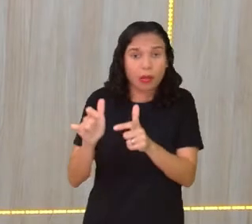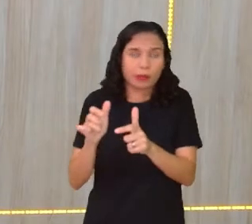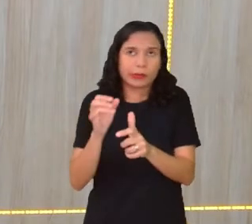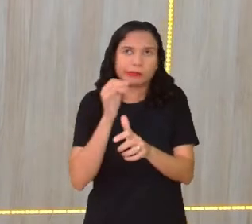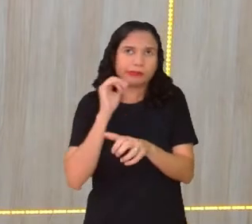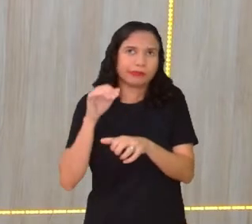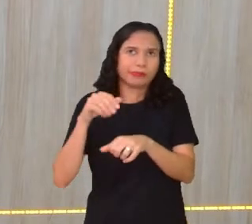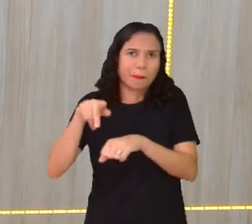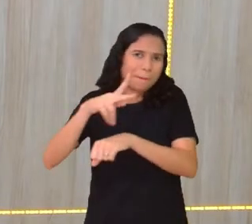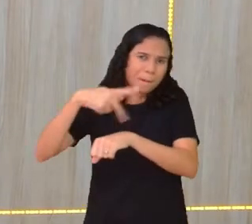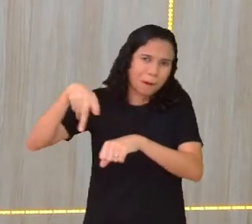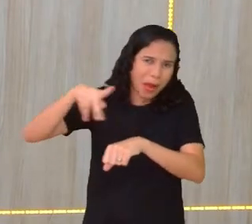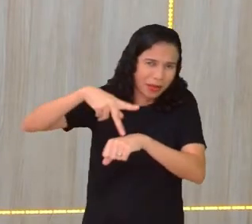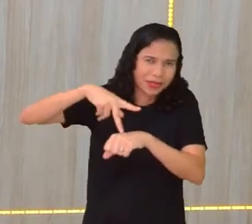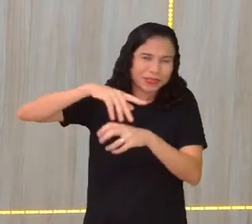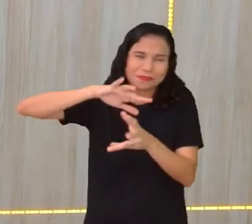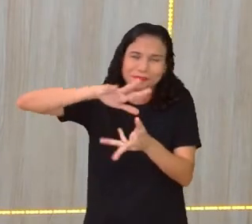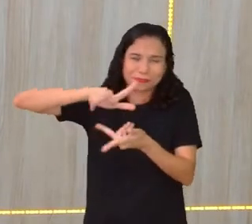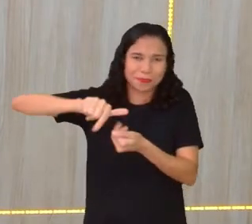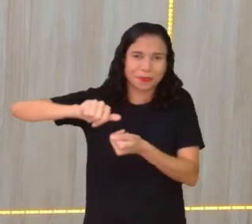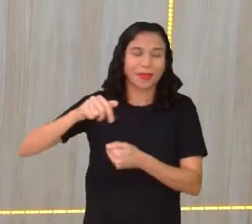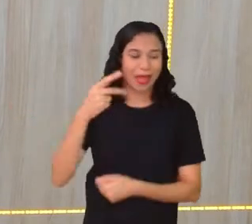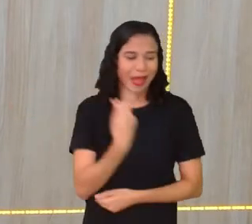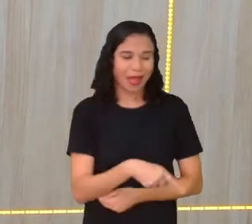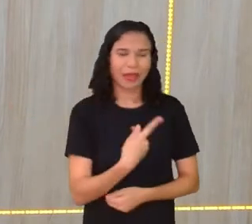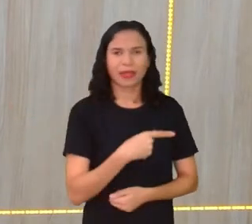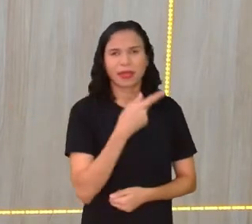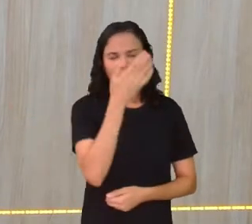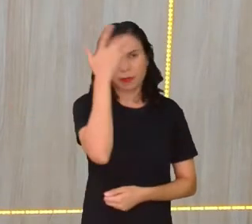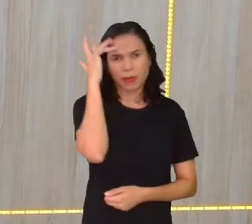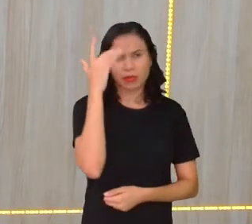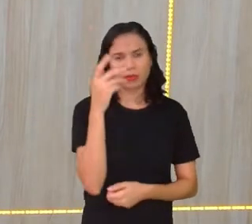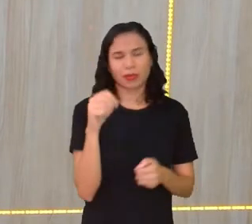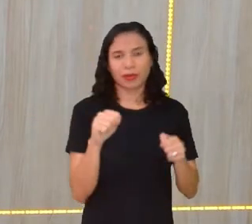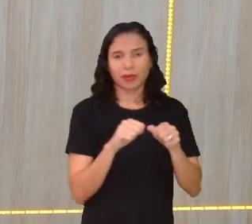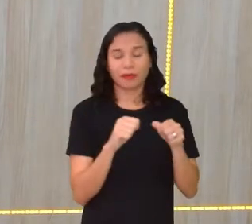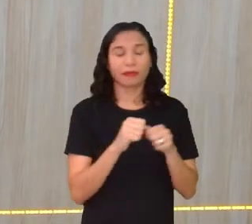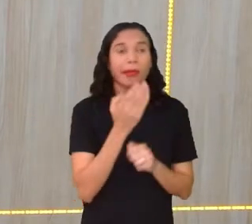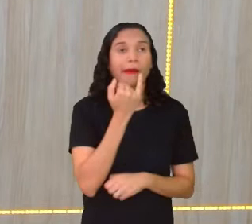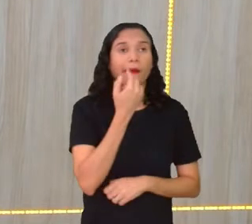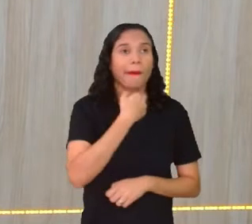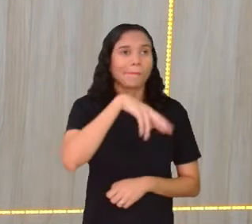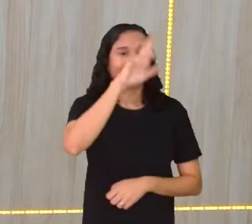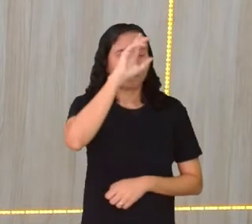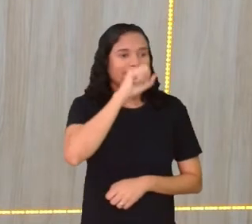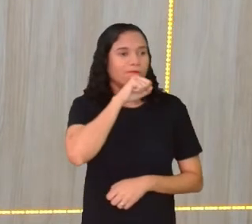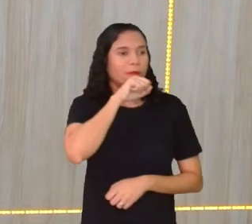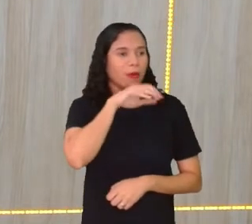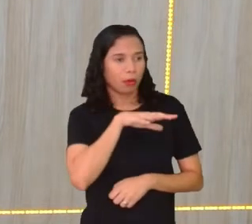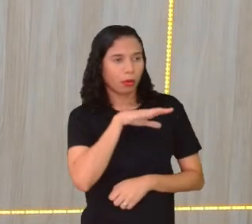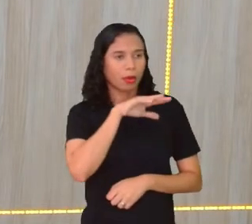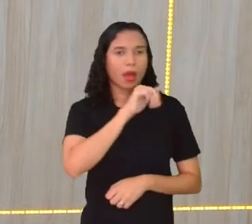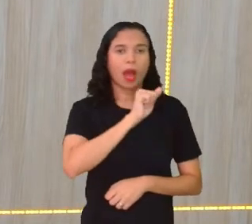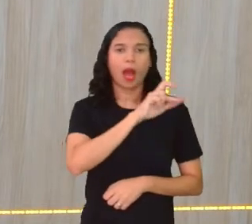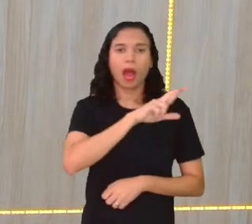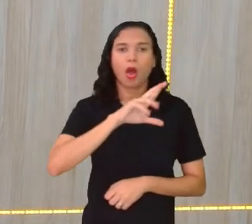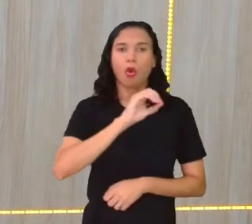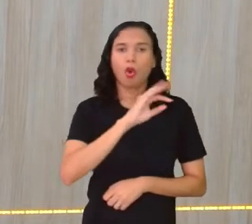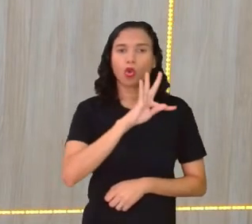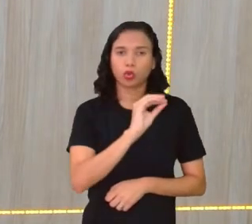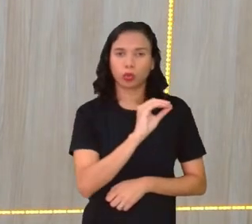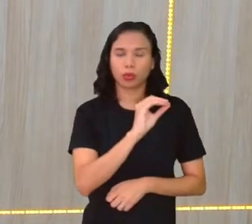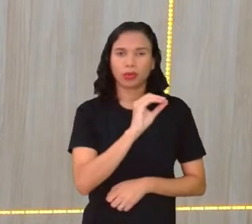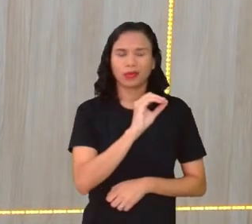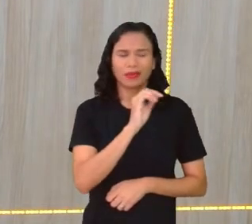mundo, aqui a gente considera, né, uma pessoa, né, que está ali almoçando e arrotando na sua frente, uma pessoa